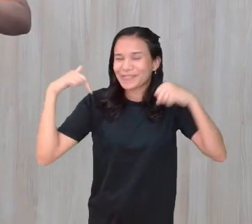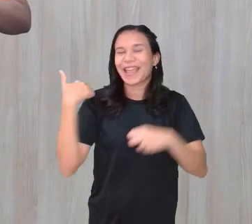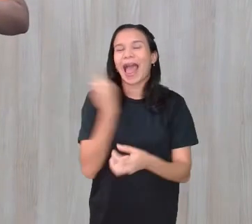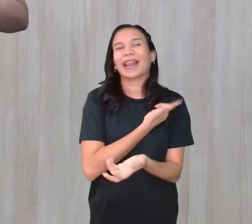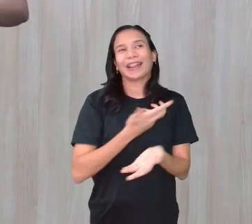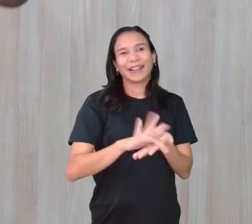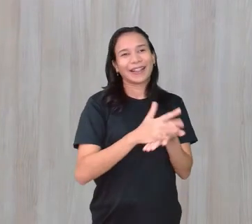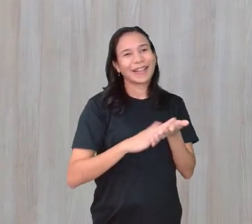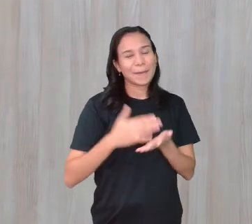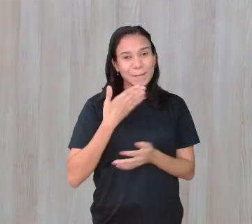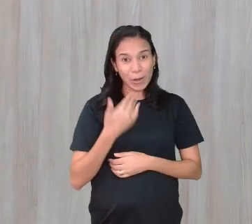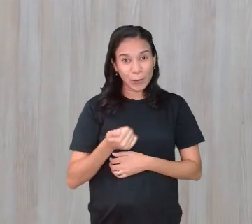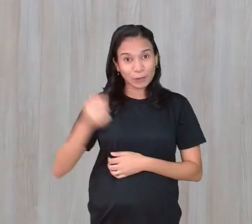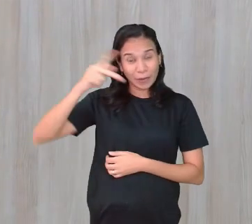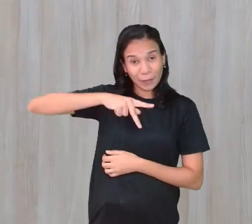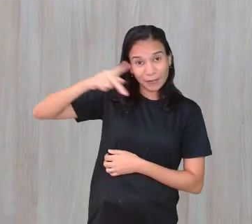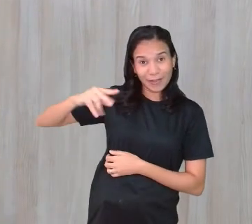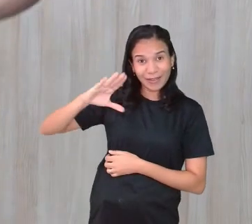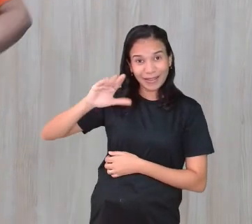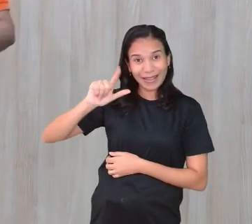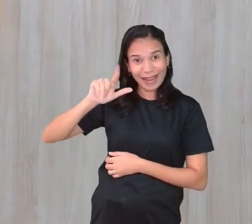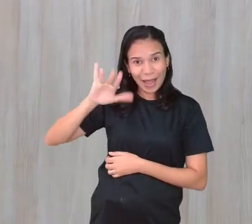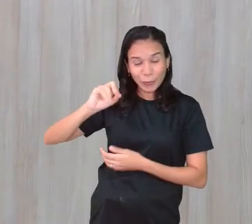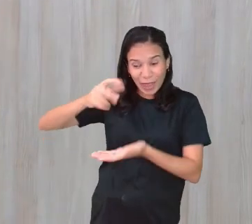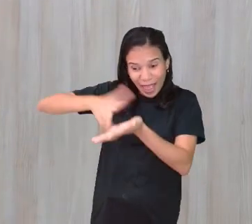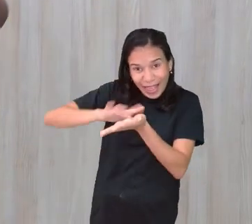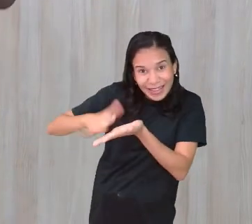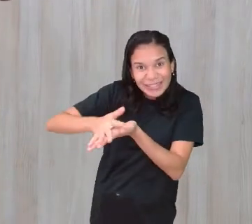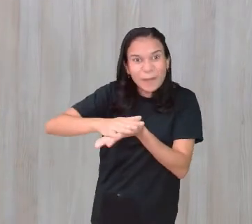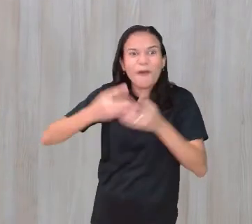sambava. Professora Cláudia está sambando ali atrás, eu